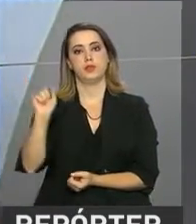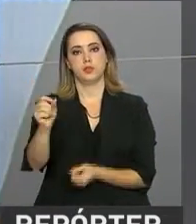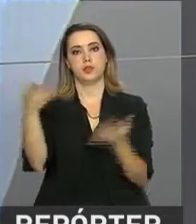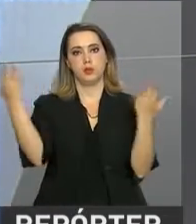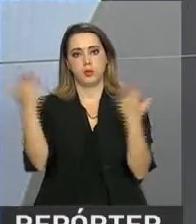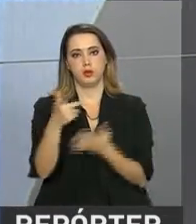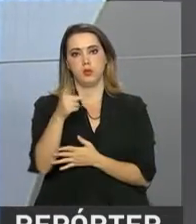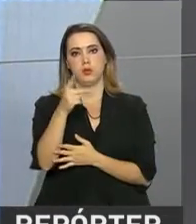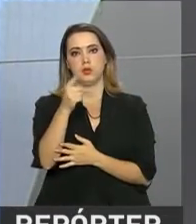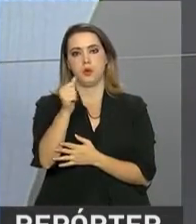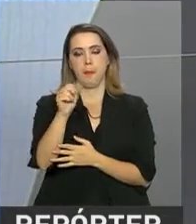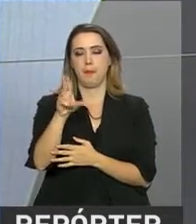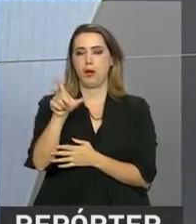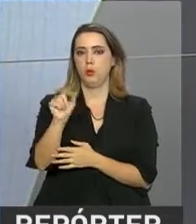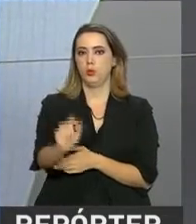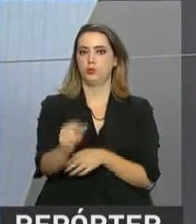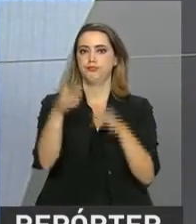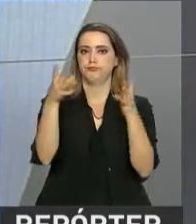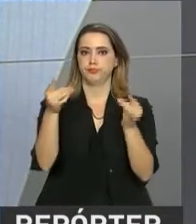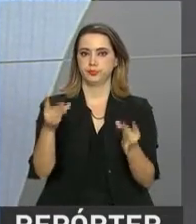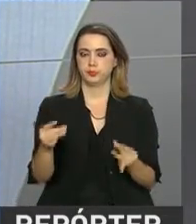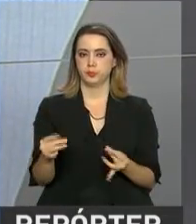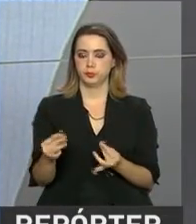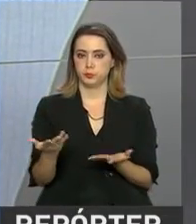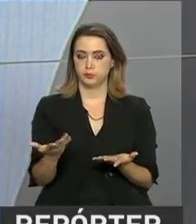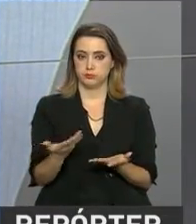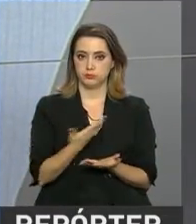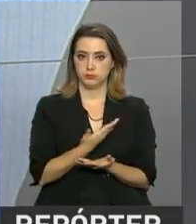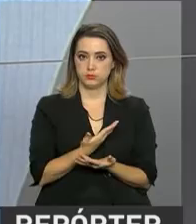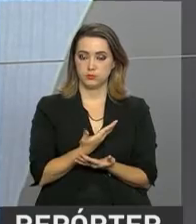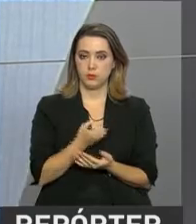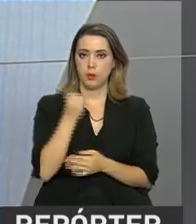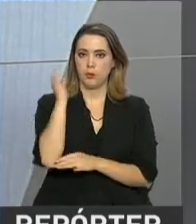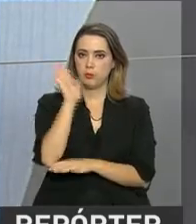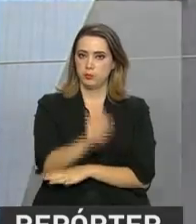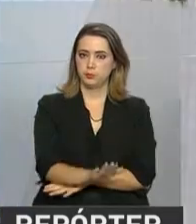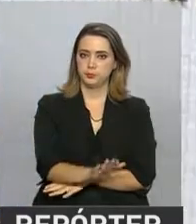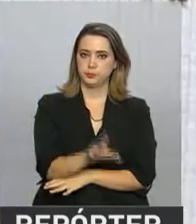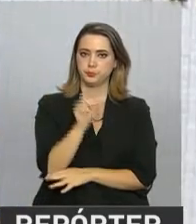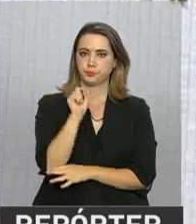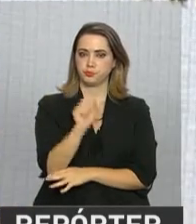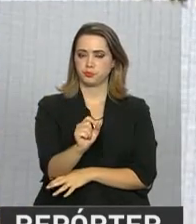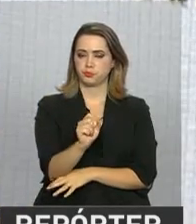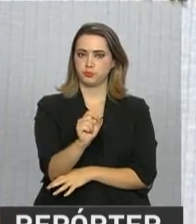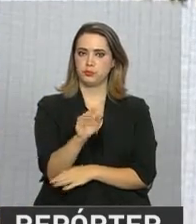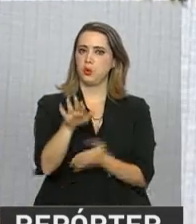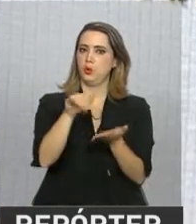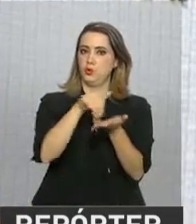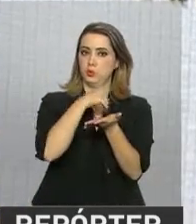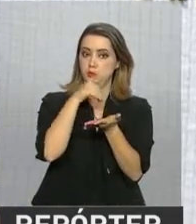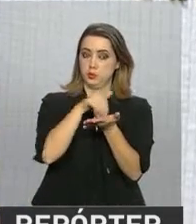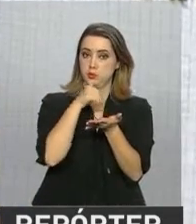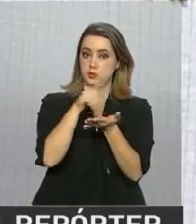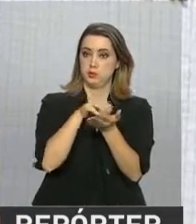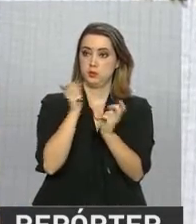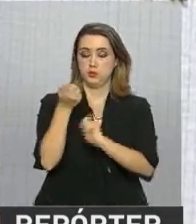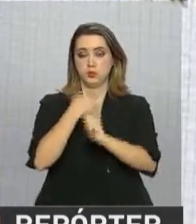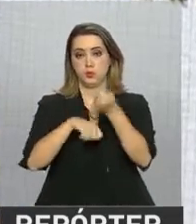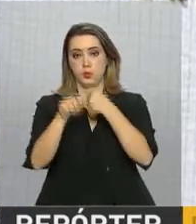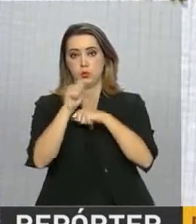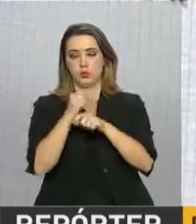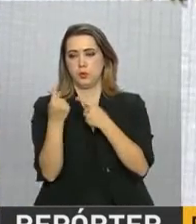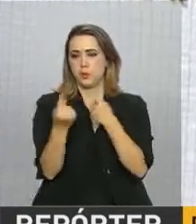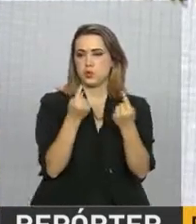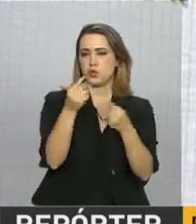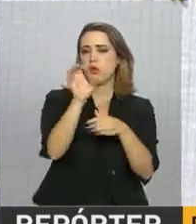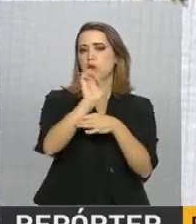pra gente boa tarde paulo boa tarde zé luis os secretários estaduais da fazenda estão reunidos